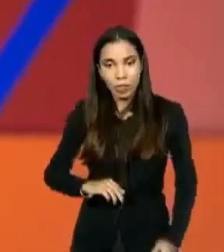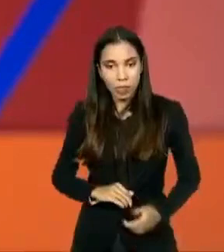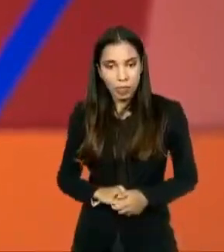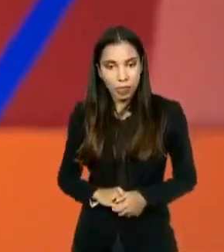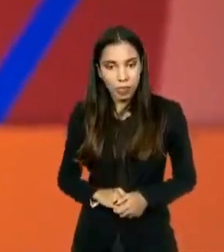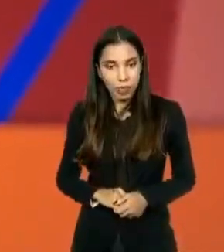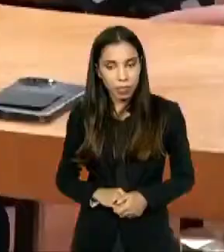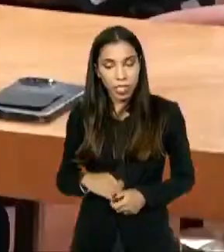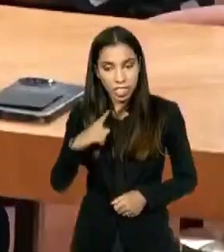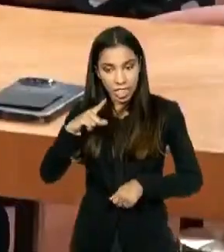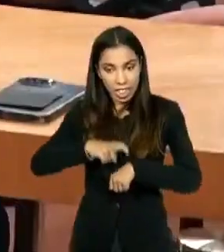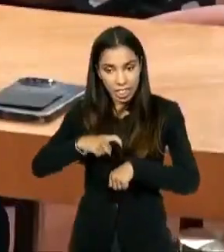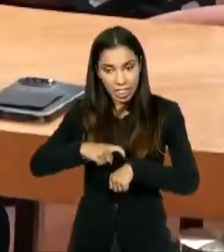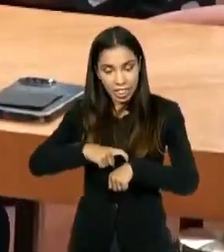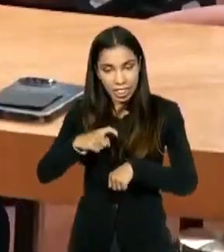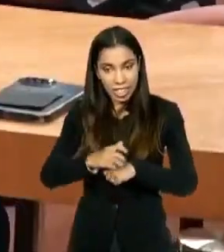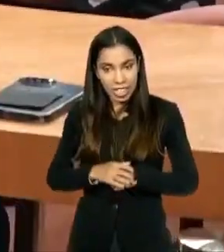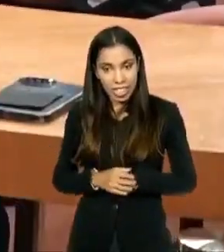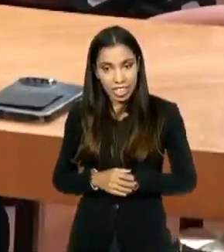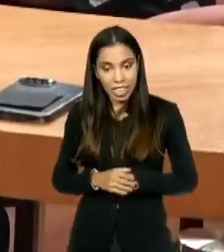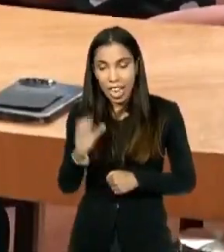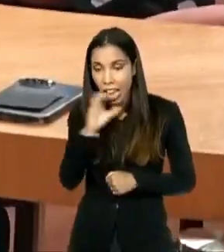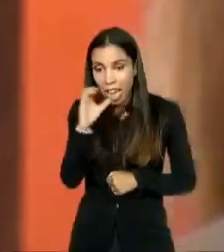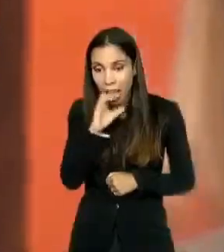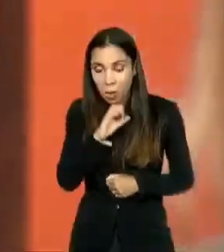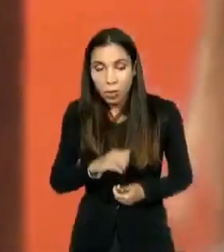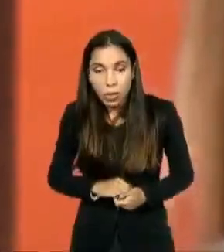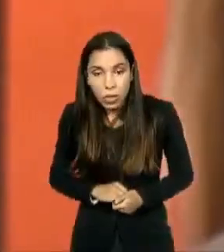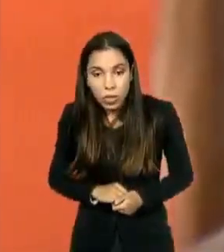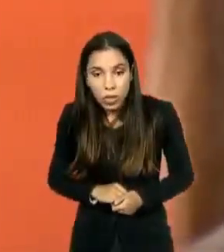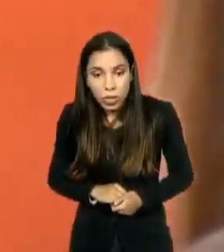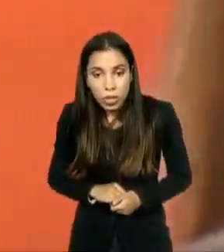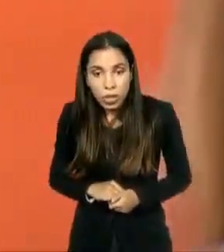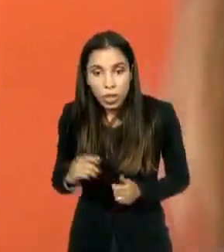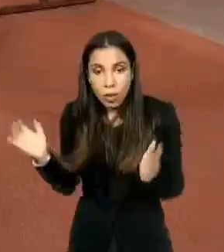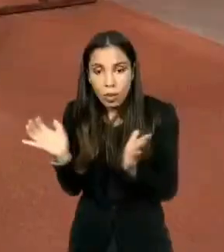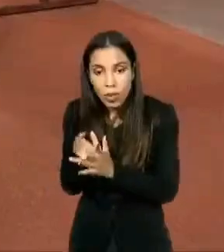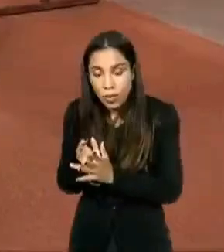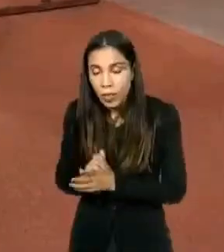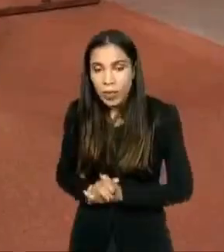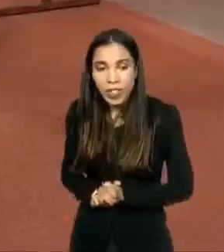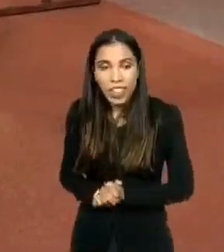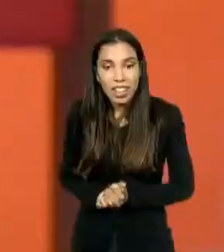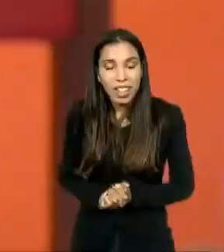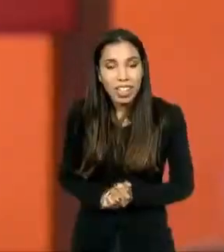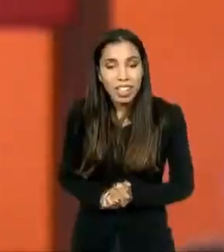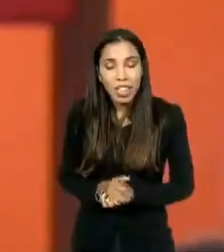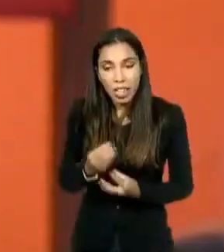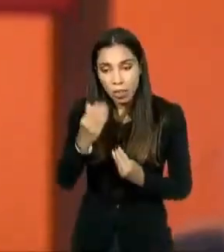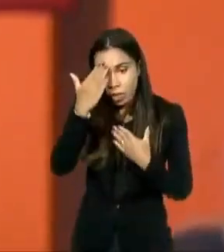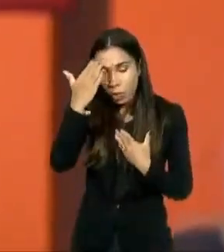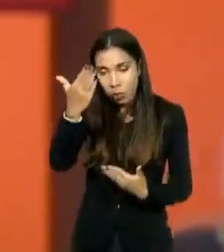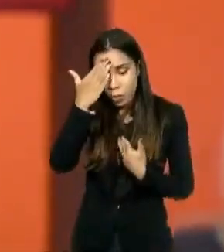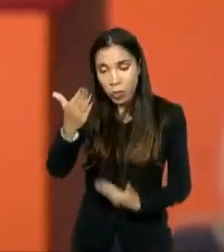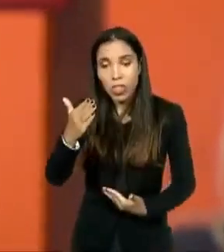Tem tempinho ainda aqui? Vai. Rapidinho, uma coisa bem rapidinha. Cinema e equipe, né? Então, isso. É o seguinte, olha, tem tanto agradecimento,